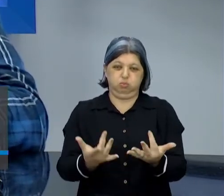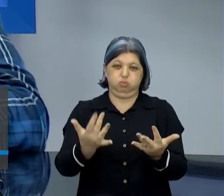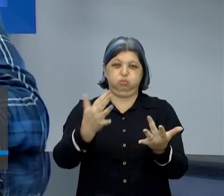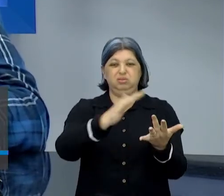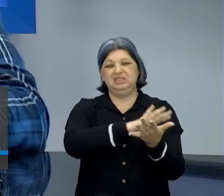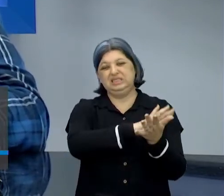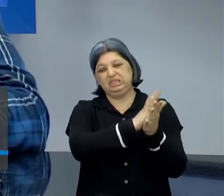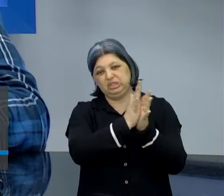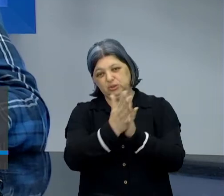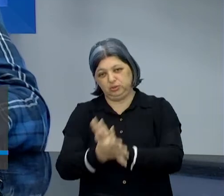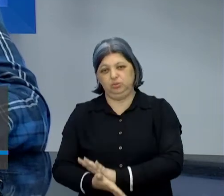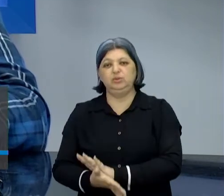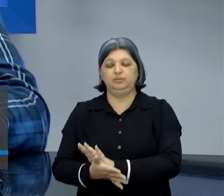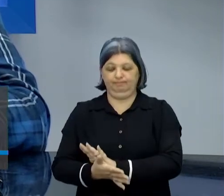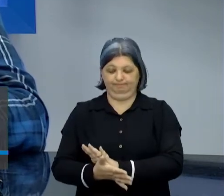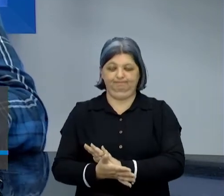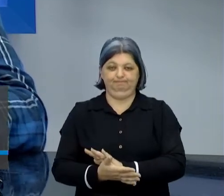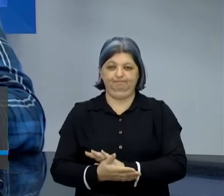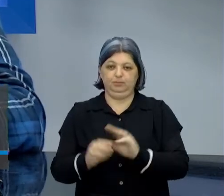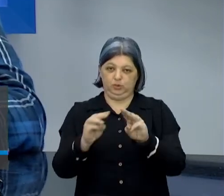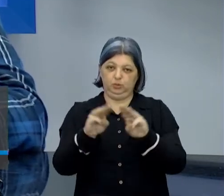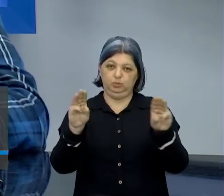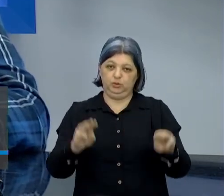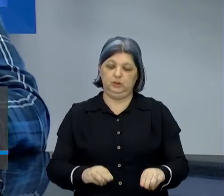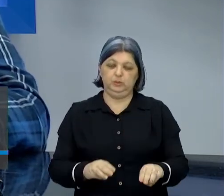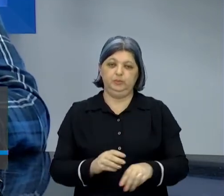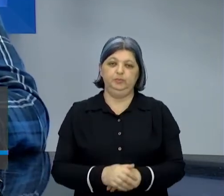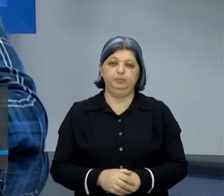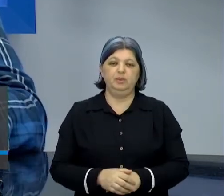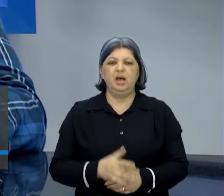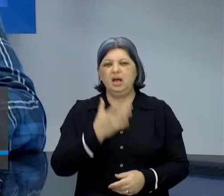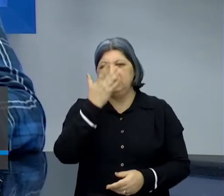maior parte do museu. Então, as pessoas começaram